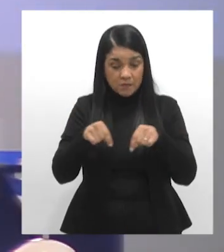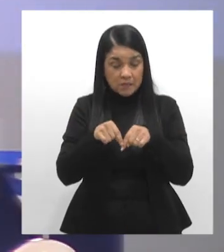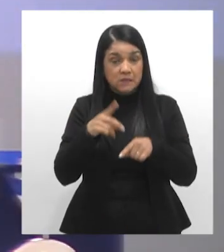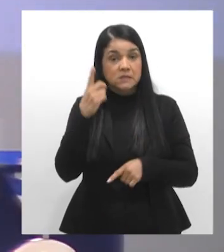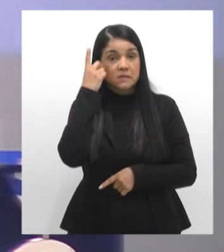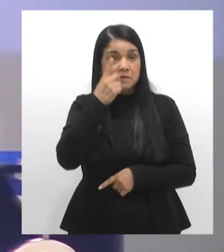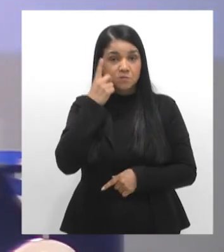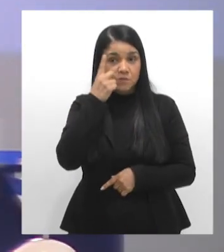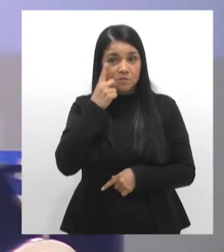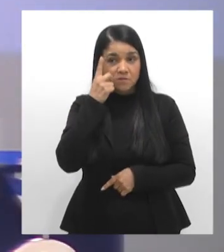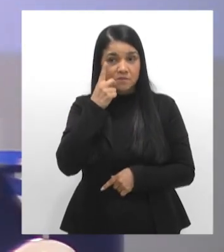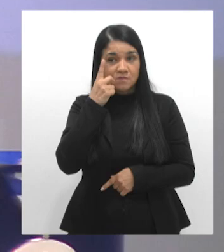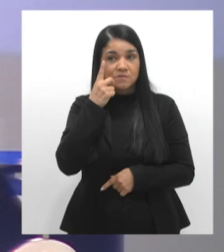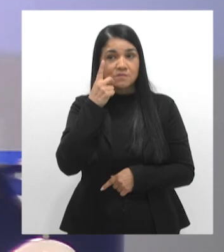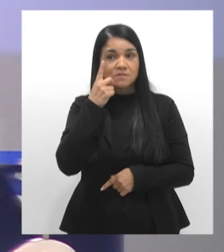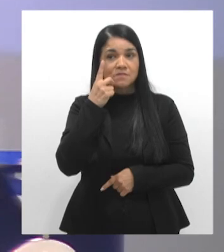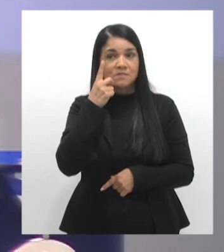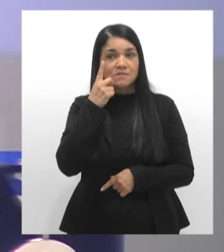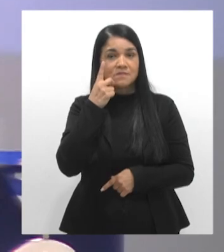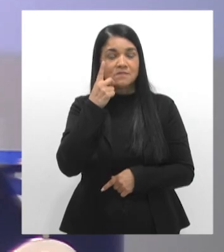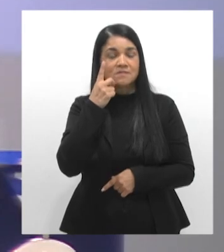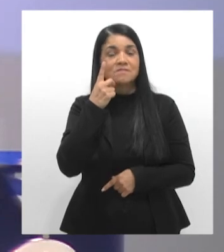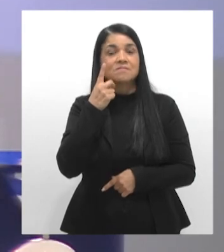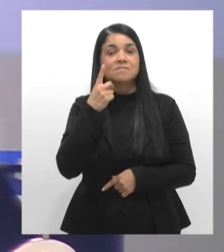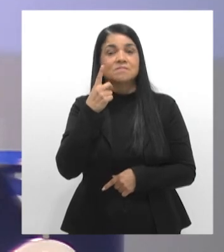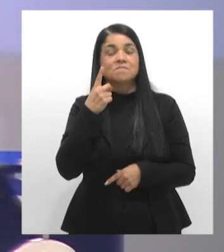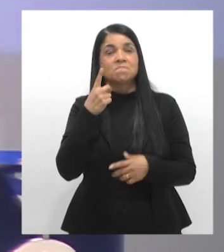deputado, a gente